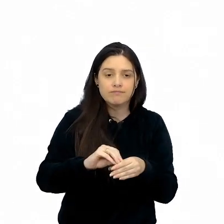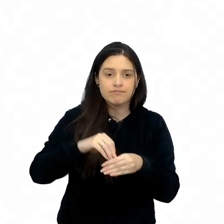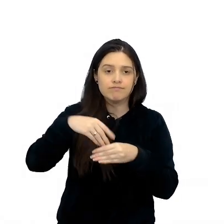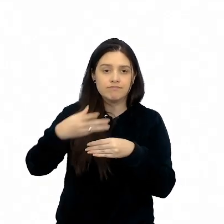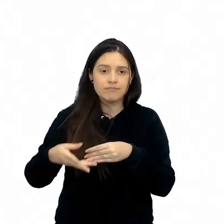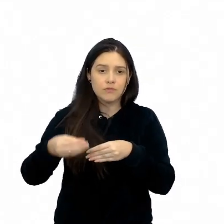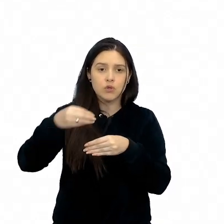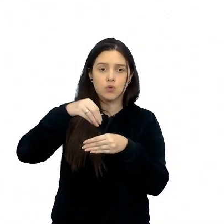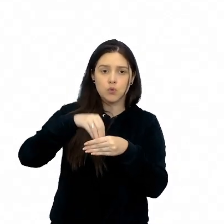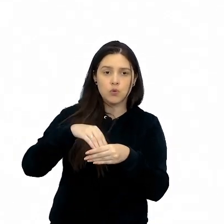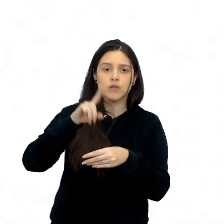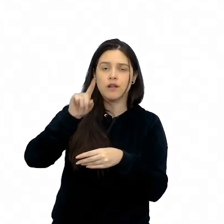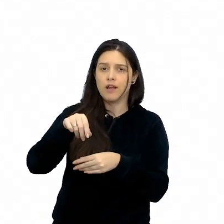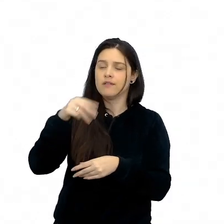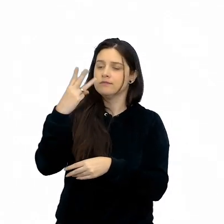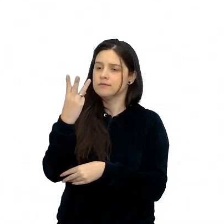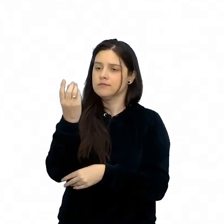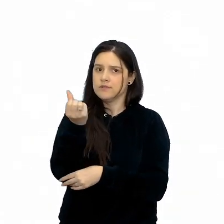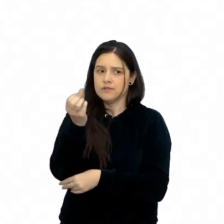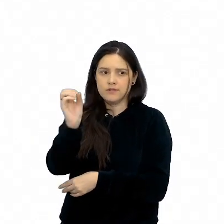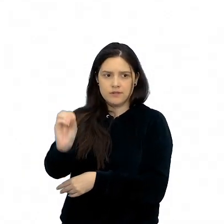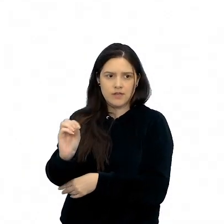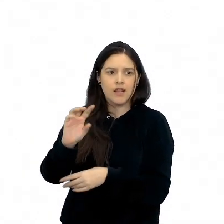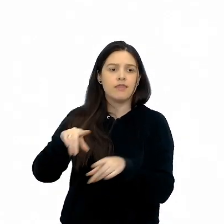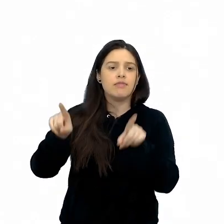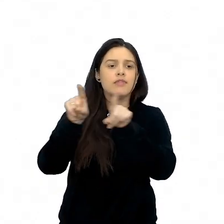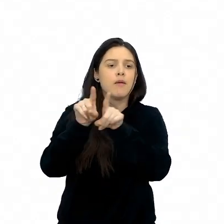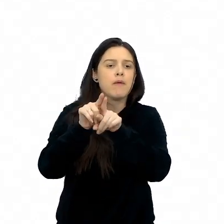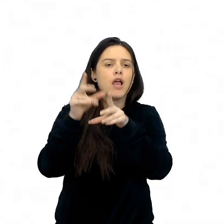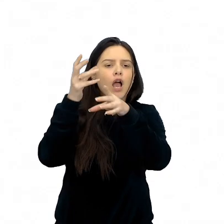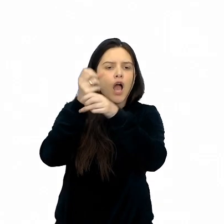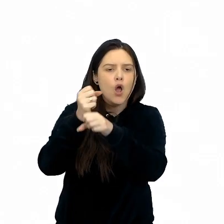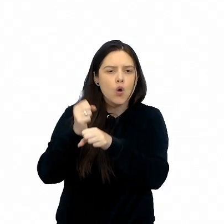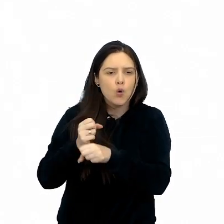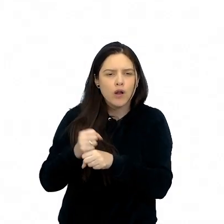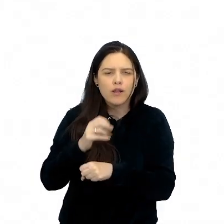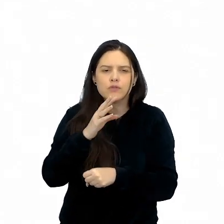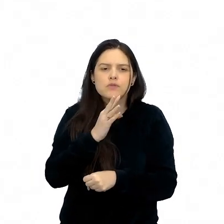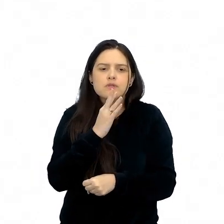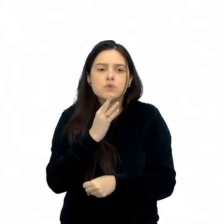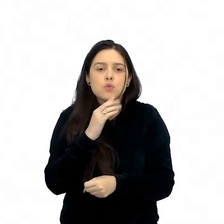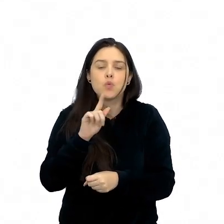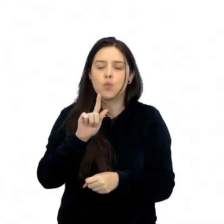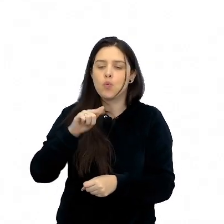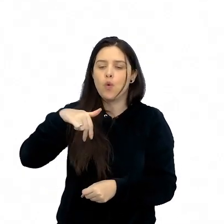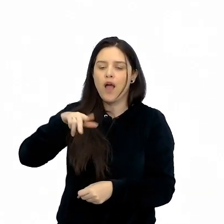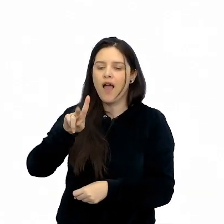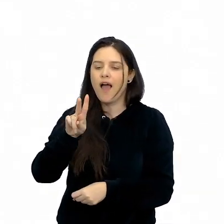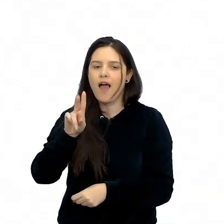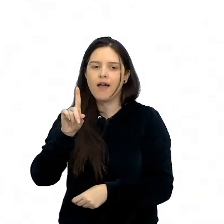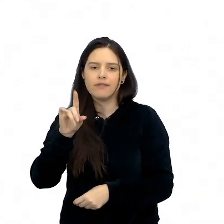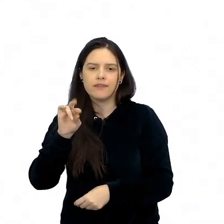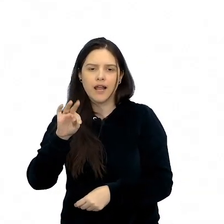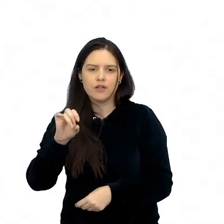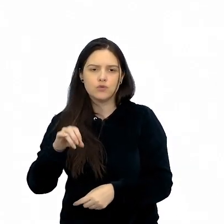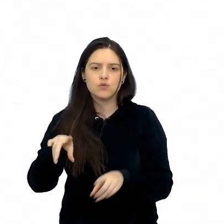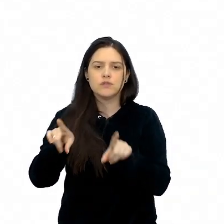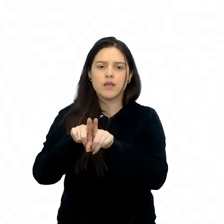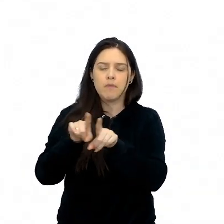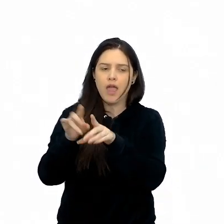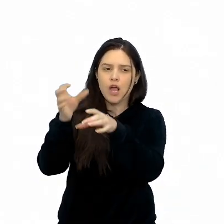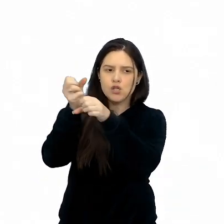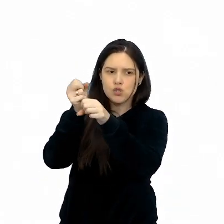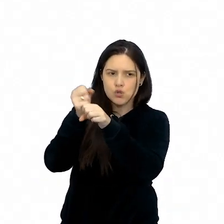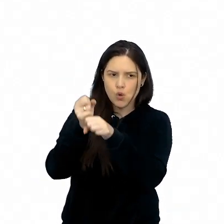de um quadrilátero é 360. Calcular a medida dos ângulos desconhecidos em quadriláteros usando o fato da soma dos